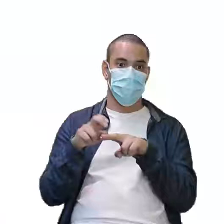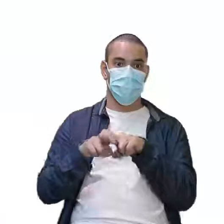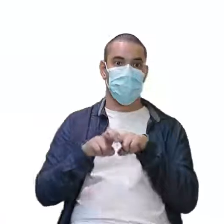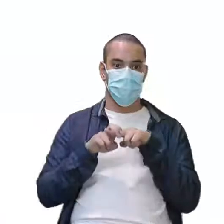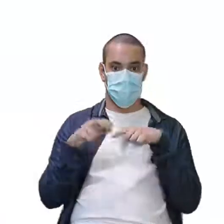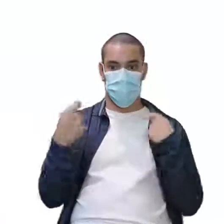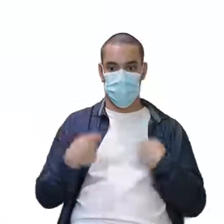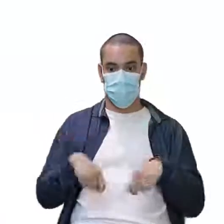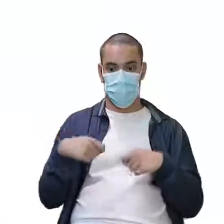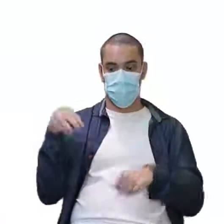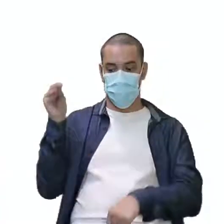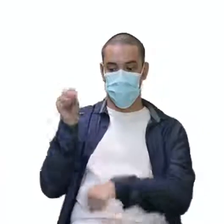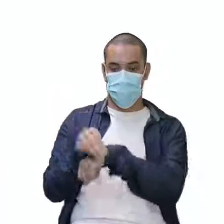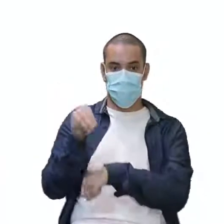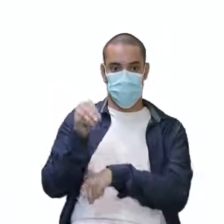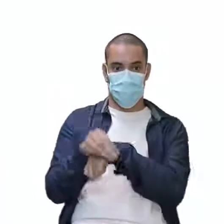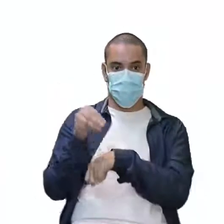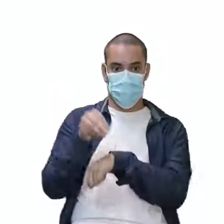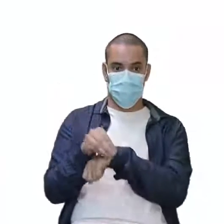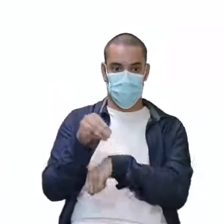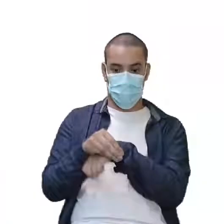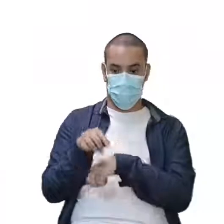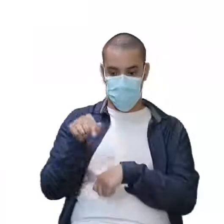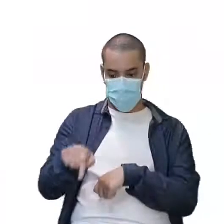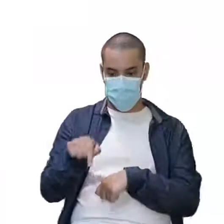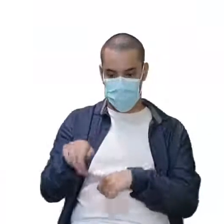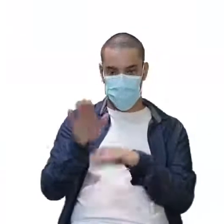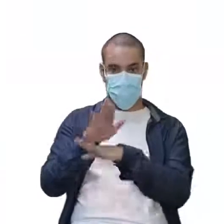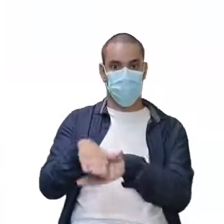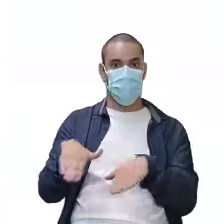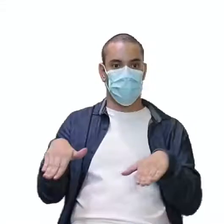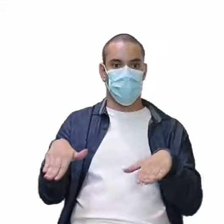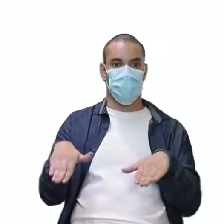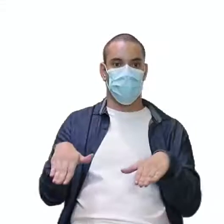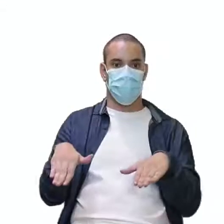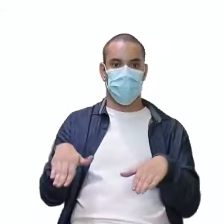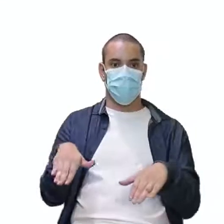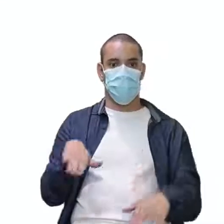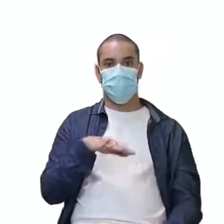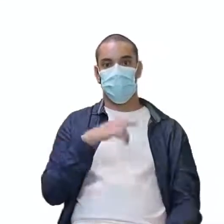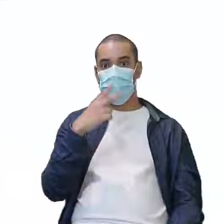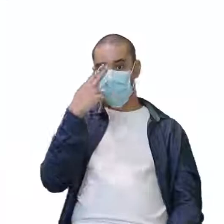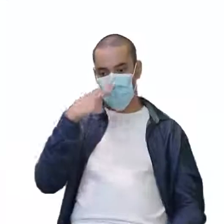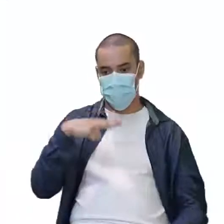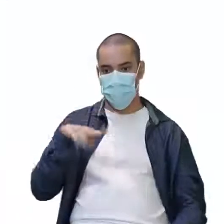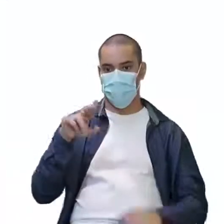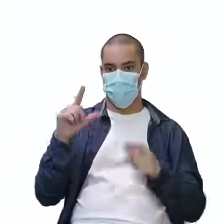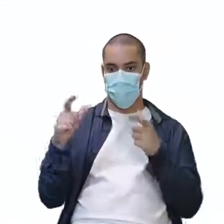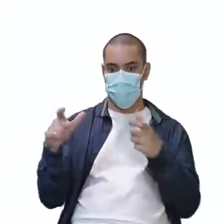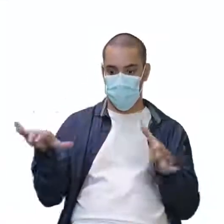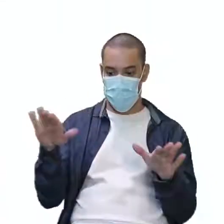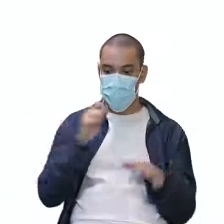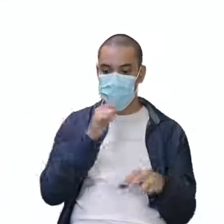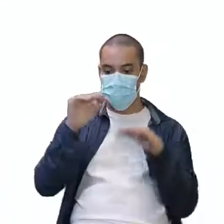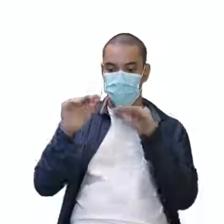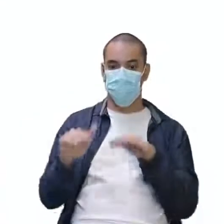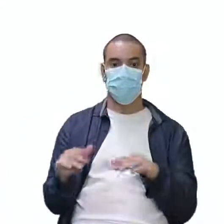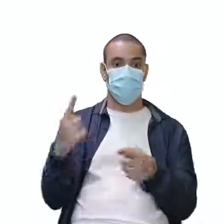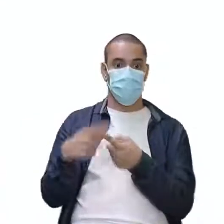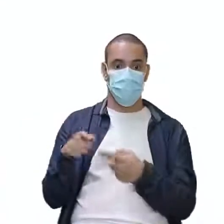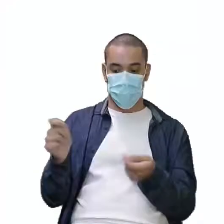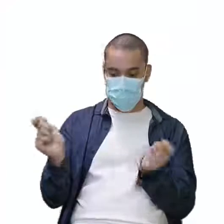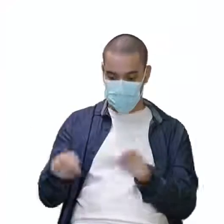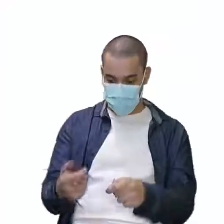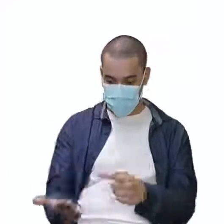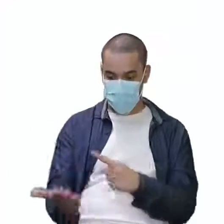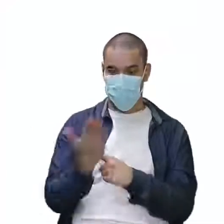têm que preservar esses indivíduos novos, que tem toda a potencialidade aí para poder manter o grupo